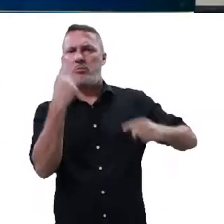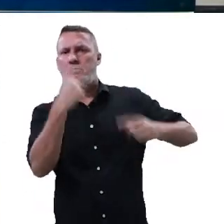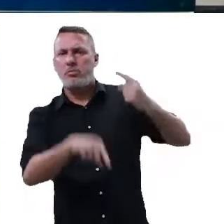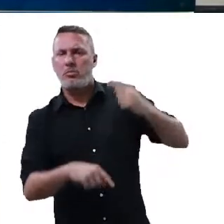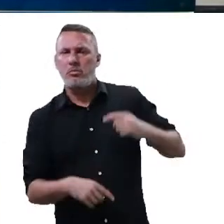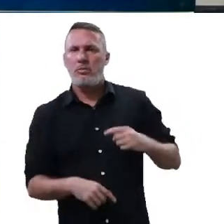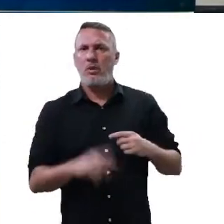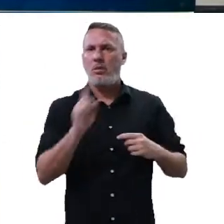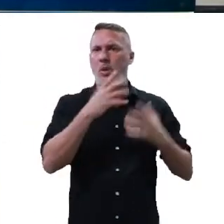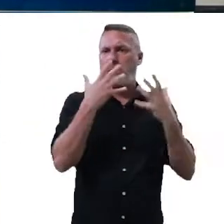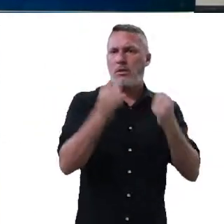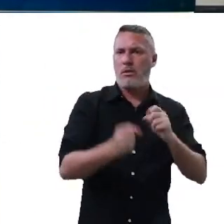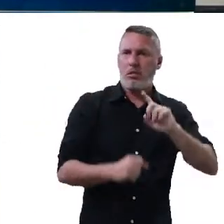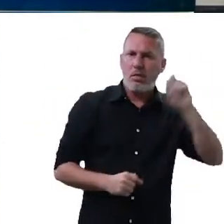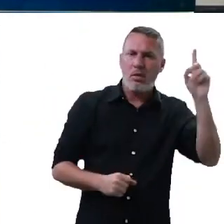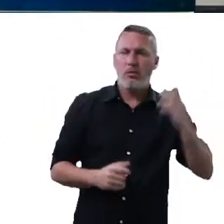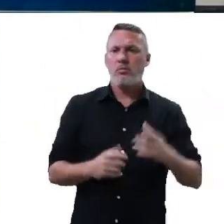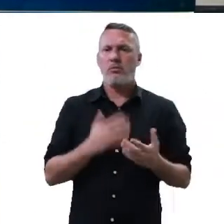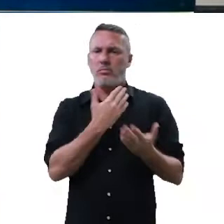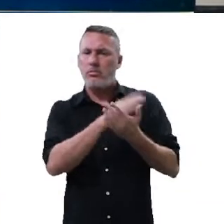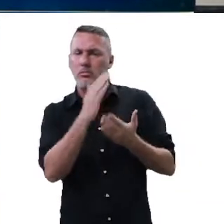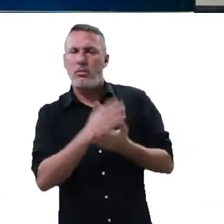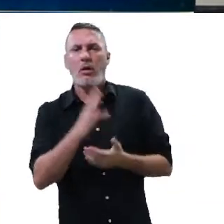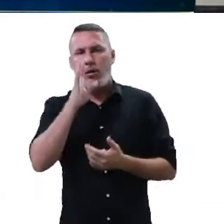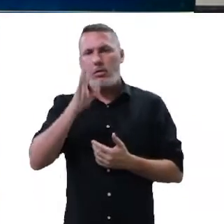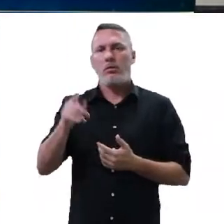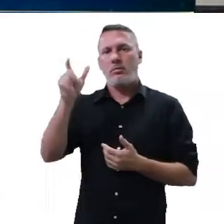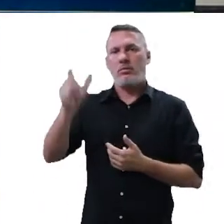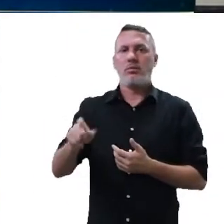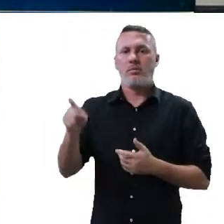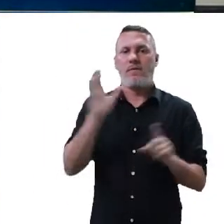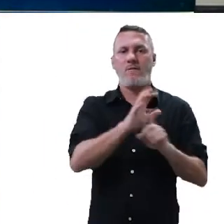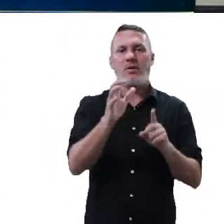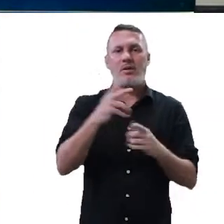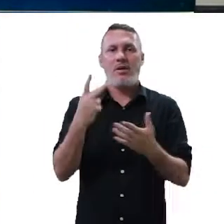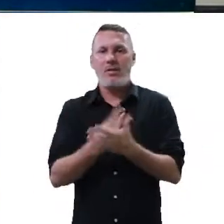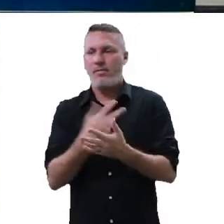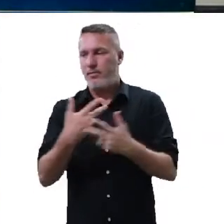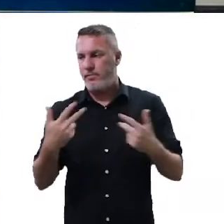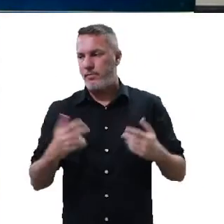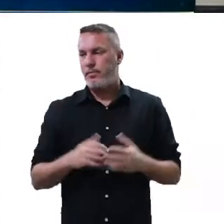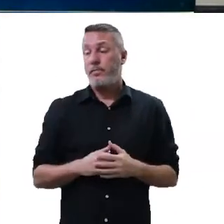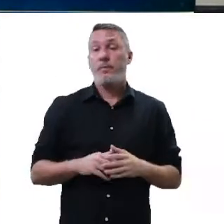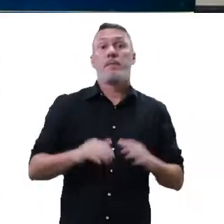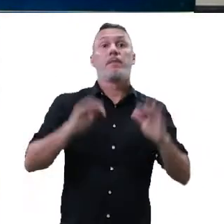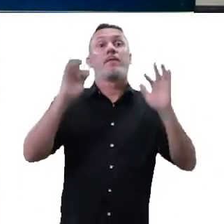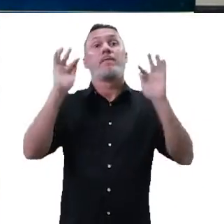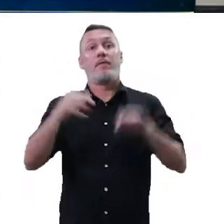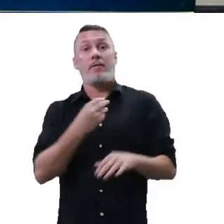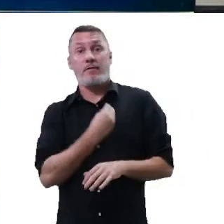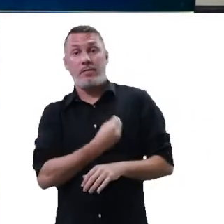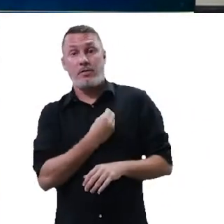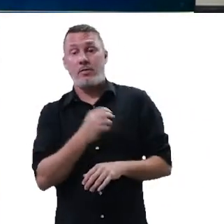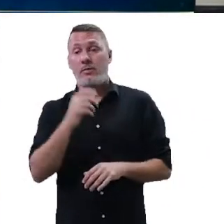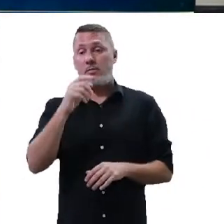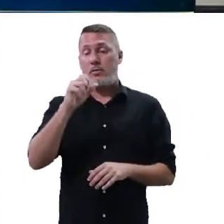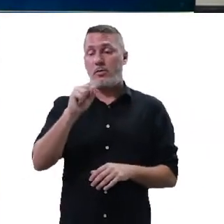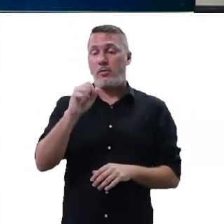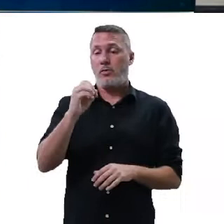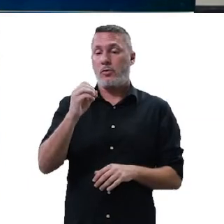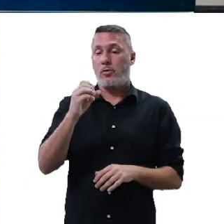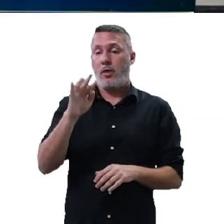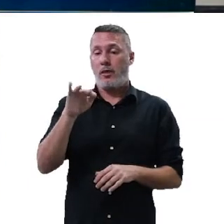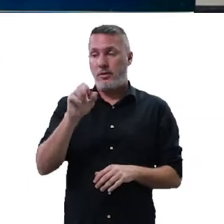forma, um ateísmo, né? De negar os deuses e perverter a juventude. E aí, então, no final da vida de Sócrates, ele